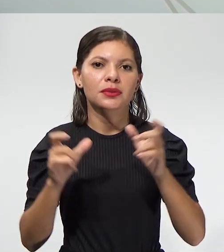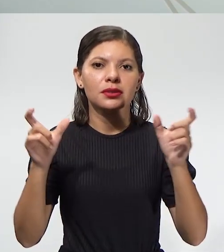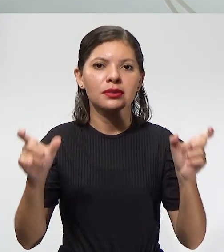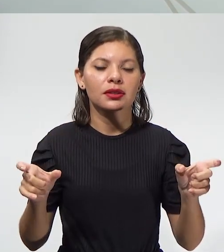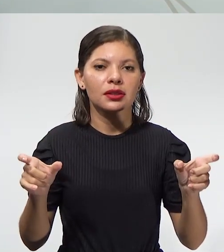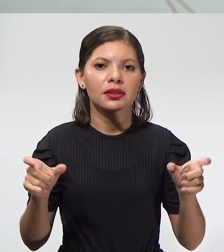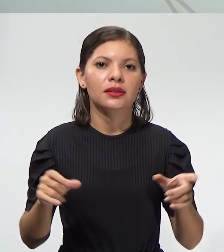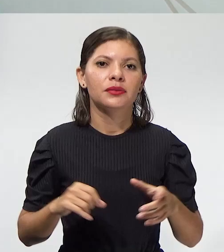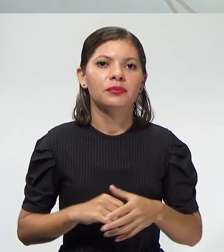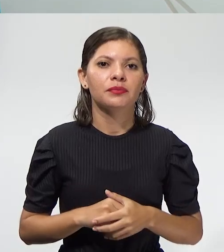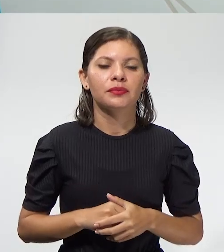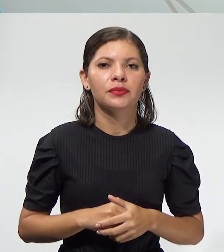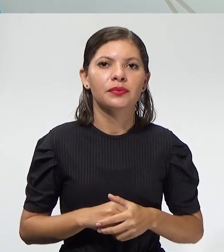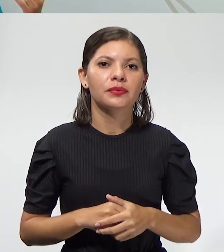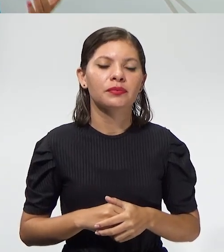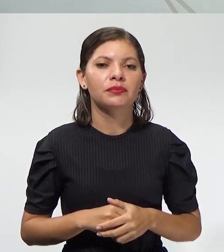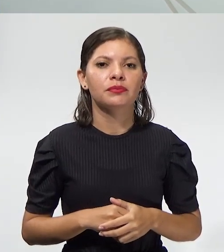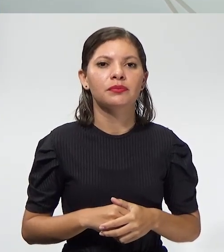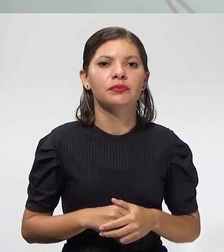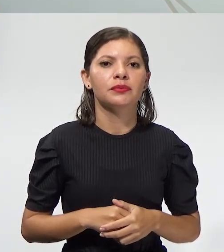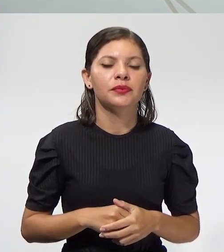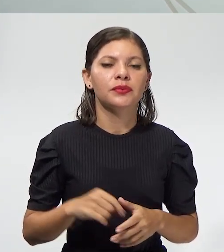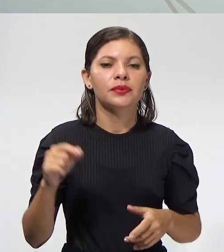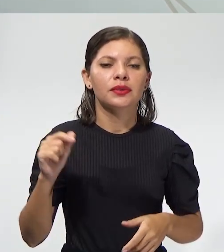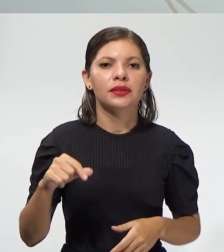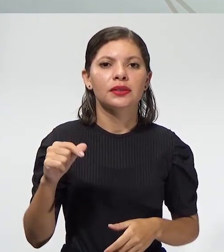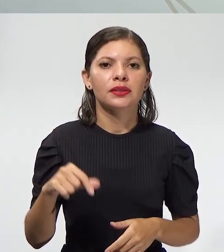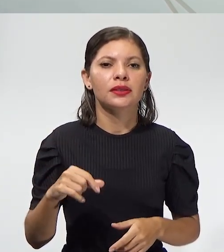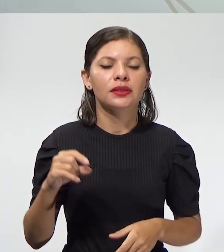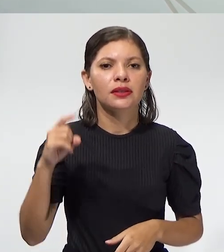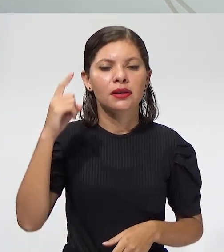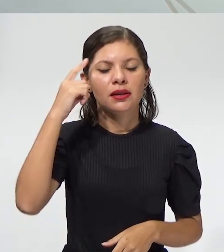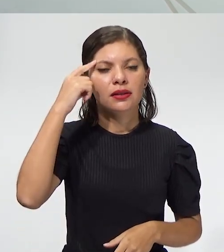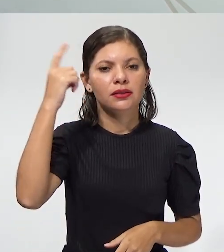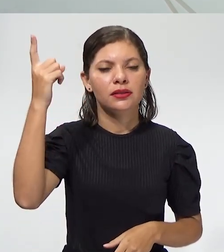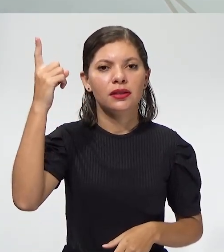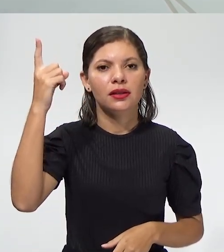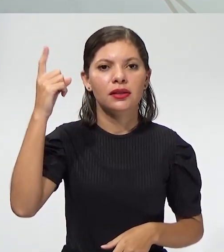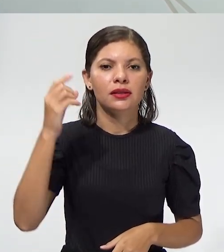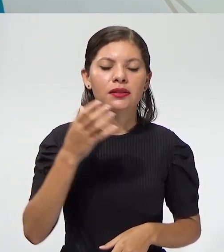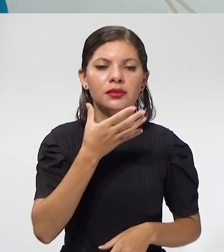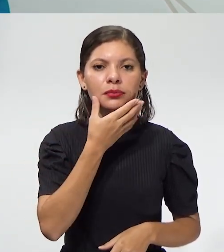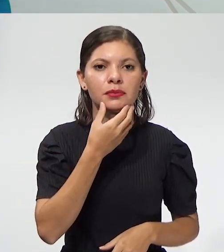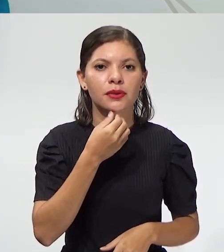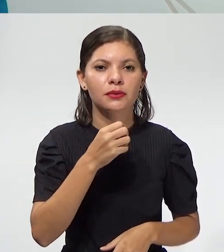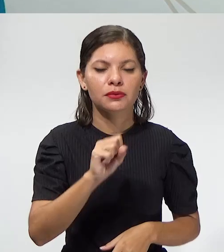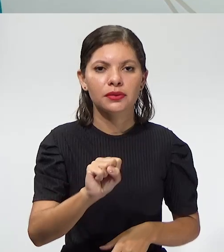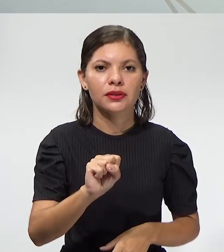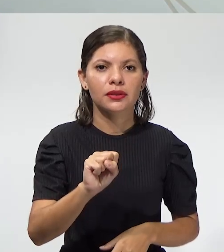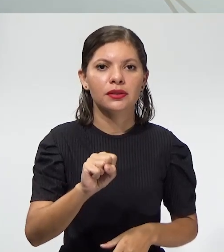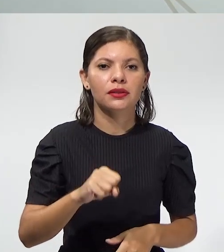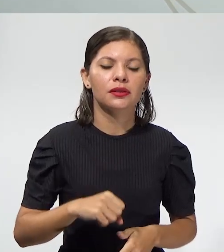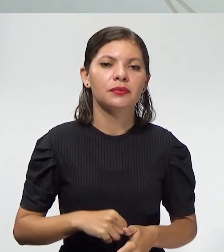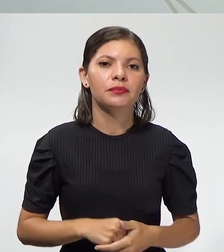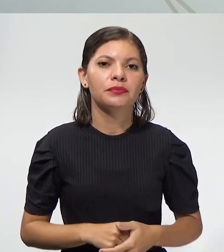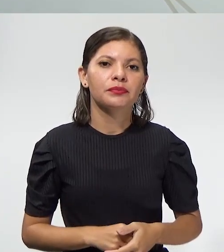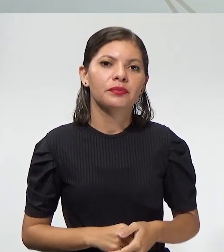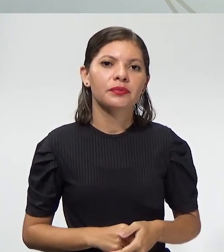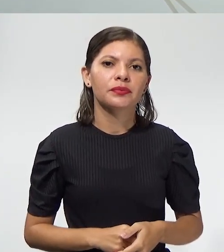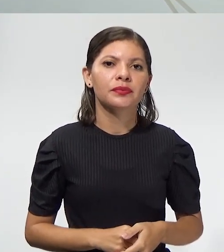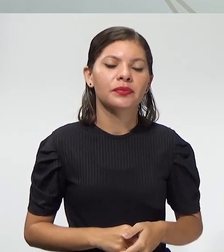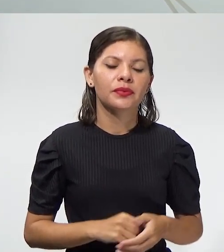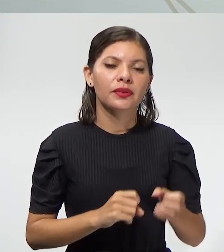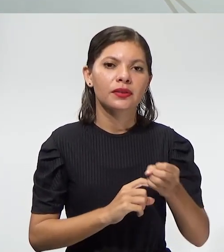para alguém que precisa, como um assistencialismo. E aqui a gente está trazendo a ideia fundamentada aqui em Paulo Freire, especialmente trazida